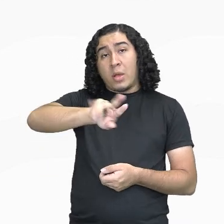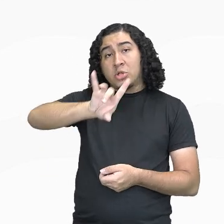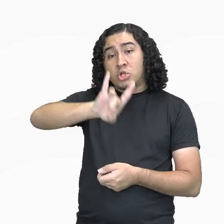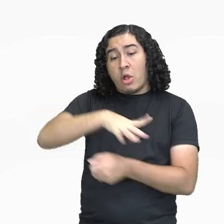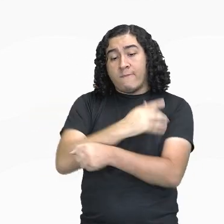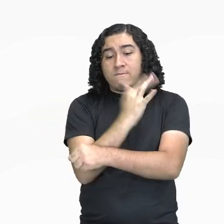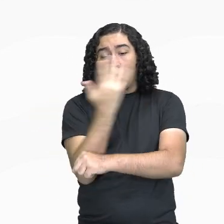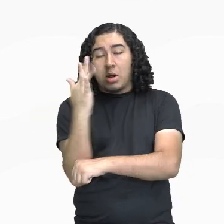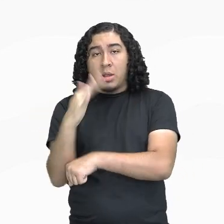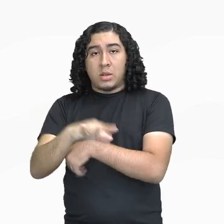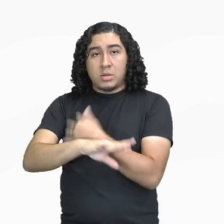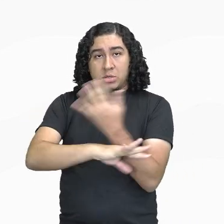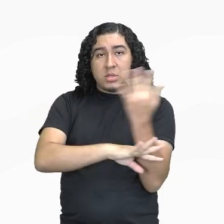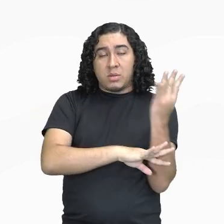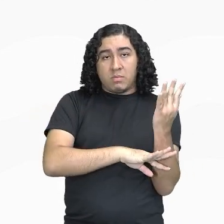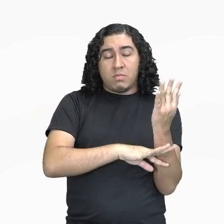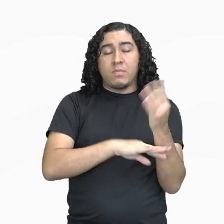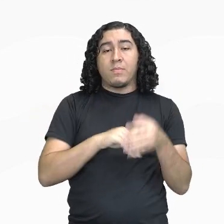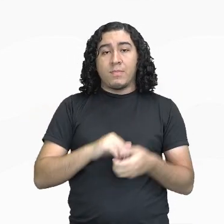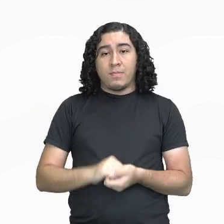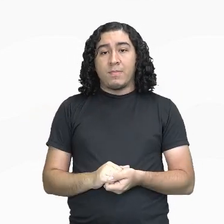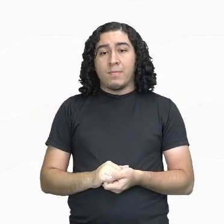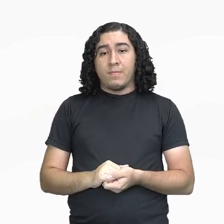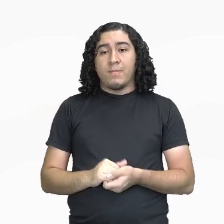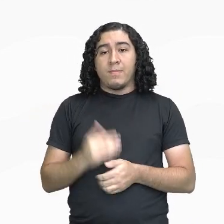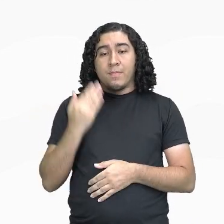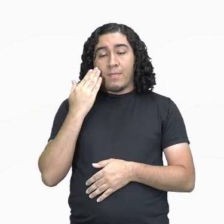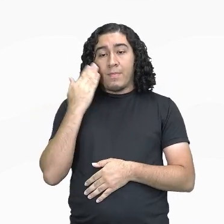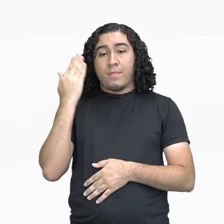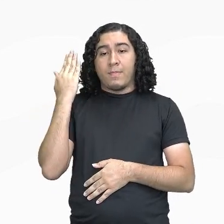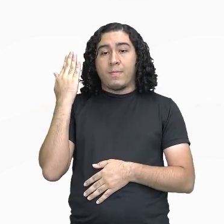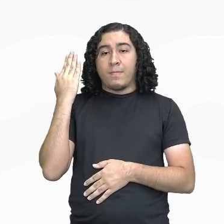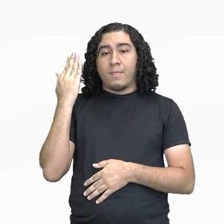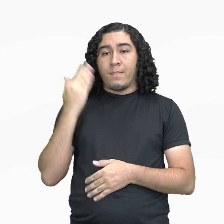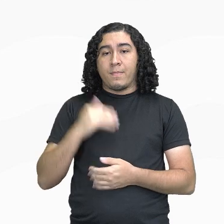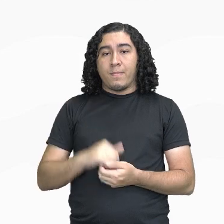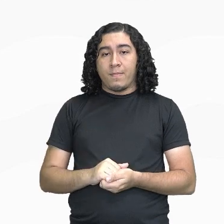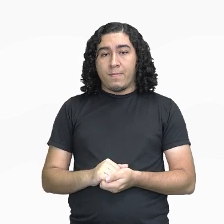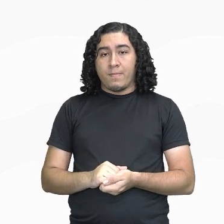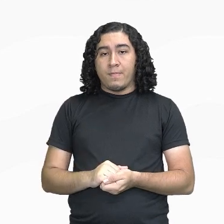o Pantanal Mato Grossense, que é aquela área menor ali, amarela.